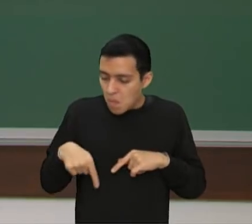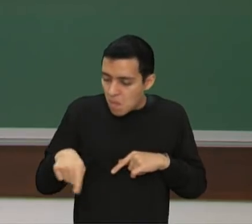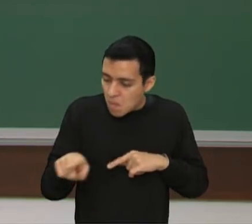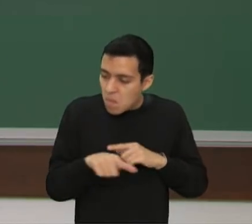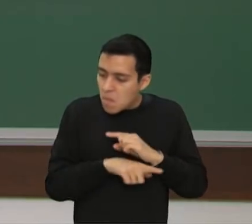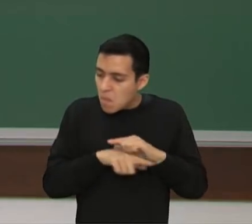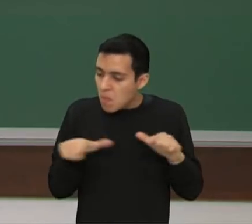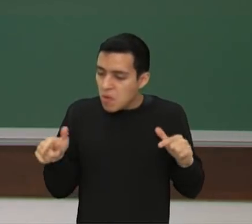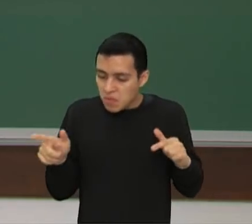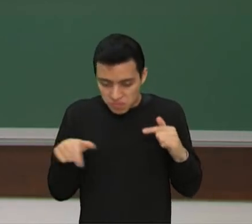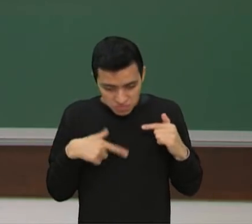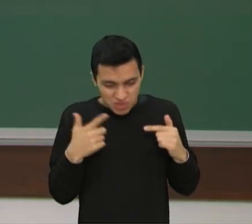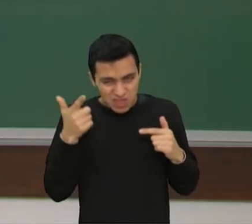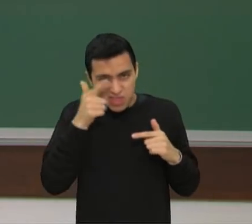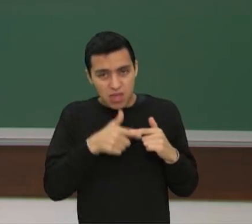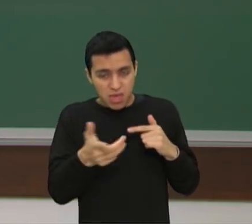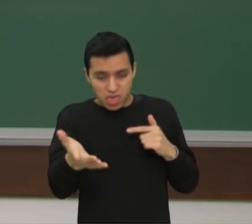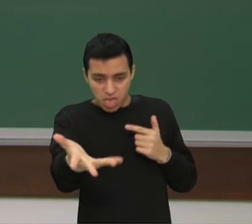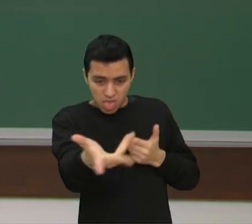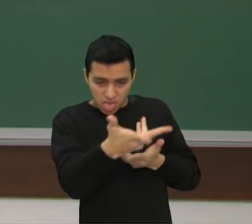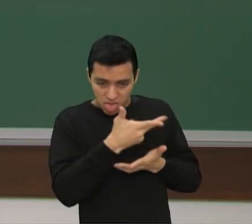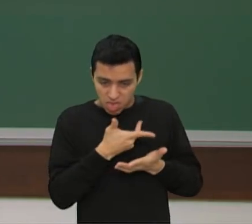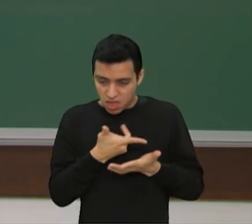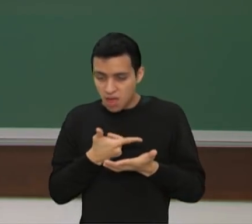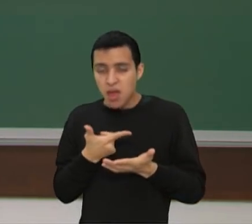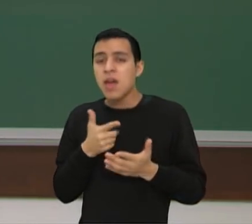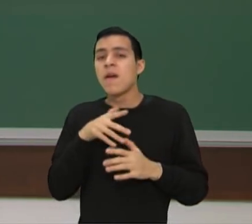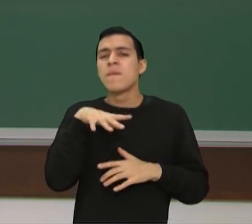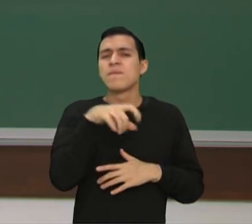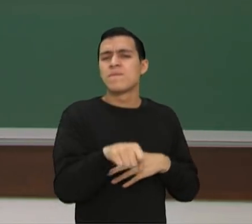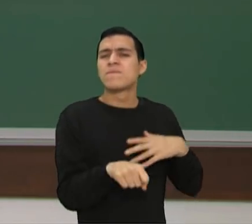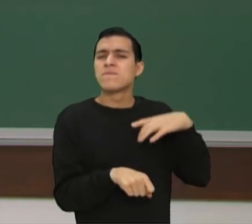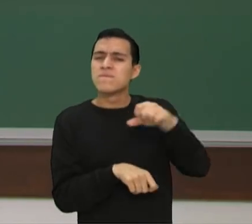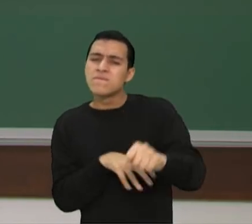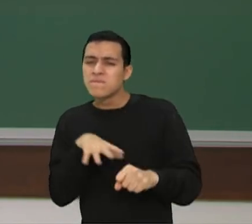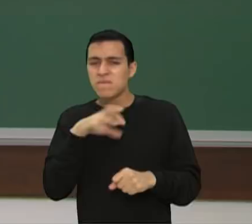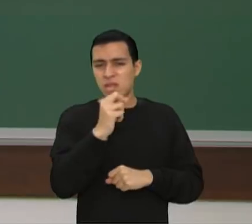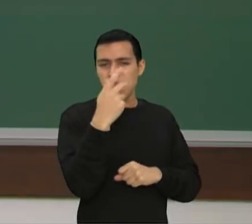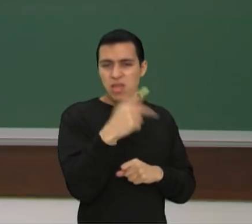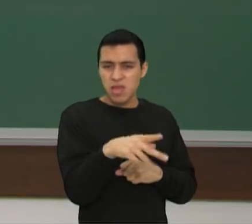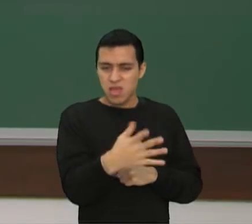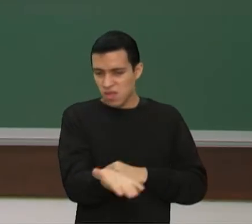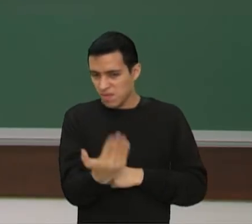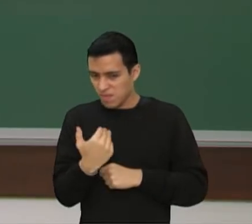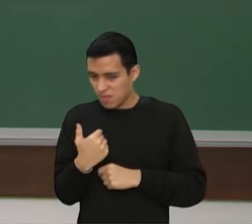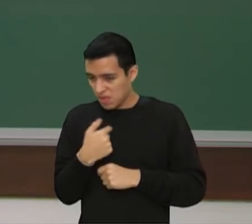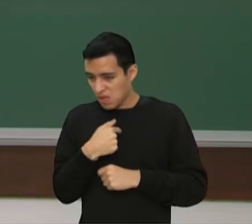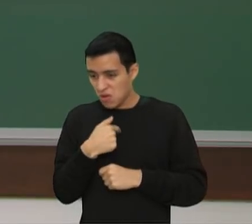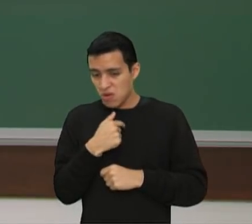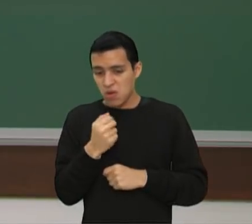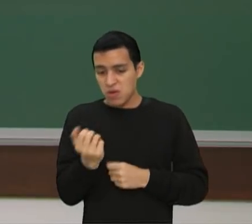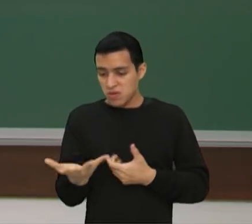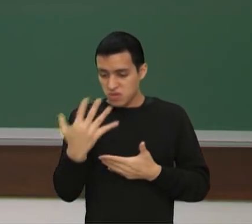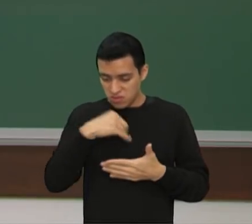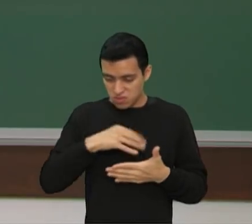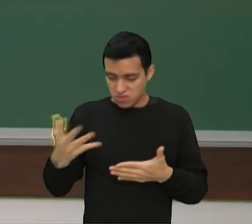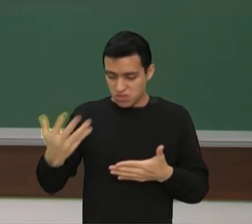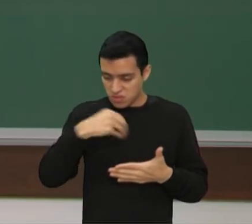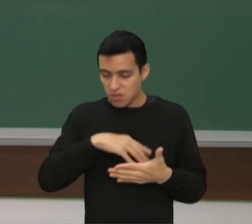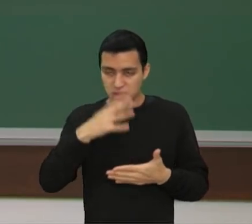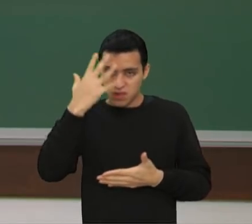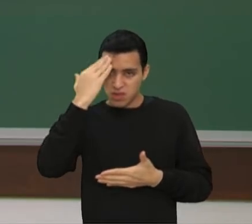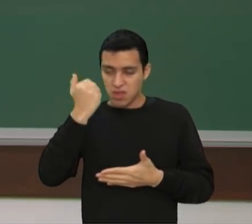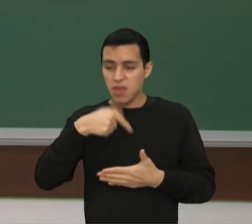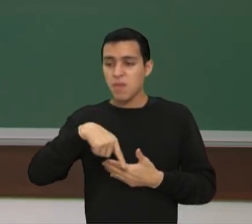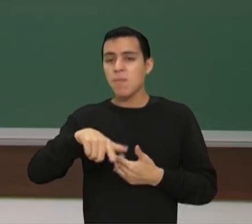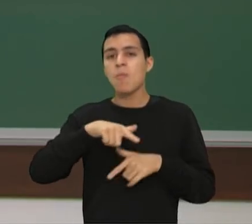depósito, você ganha as pecinhas do outro. E a hora que você começa a capturar ou começa a puxar as tuas pecinhas para o seu depósito, você começa a entender que vai